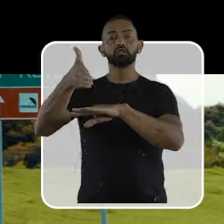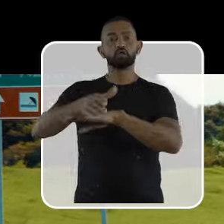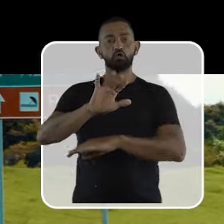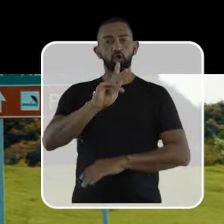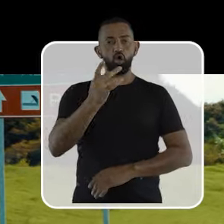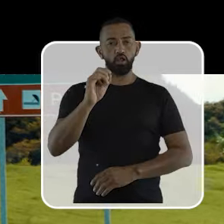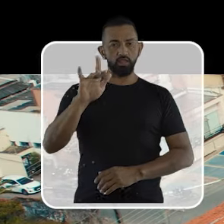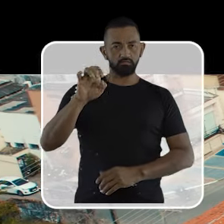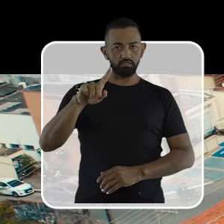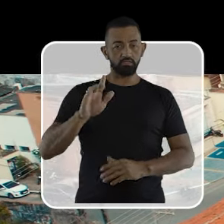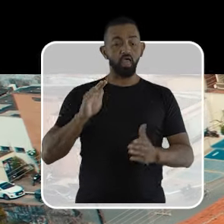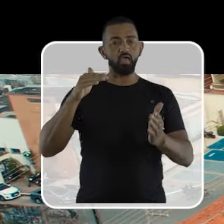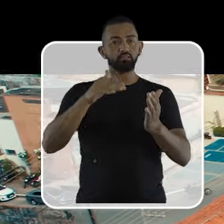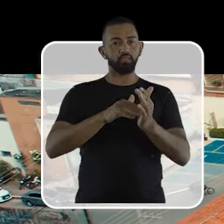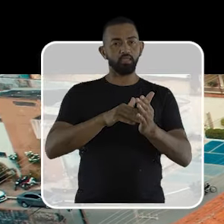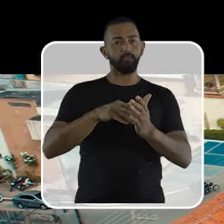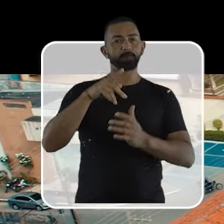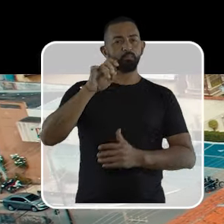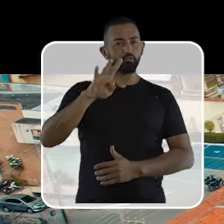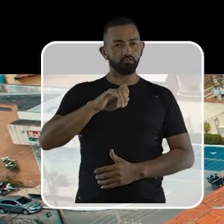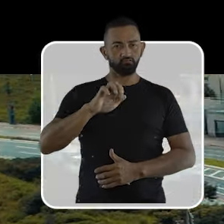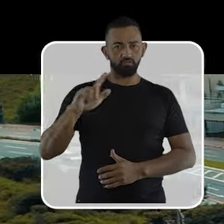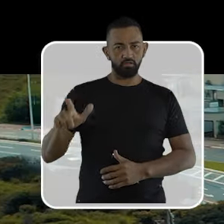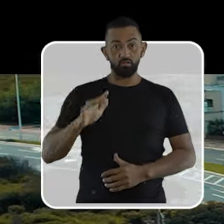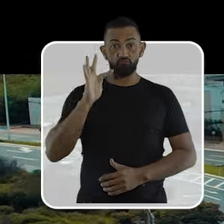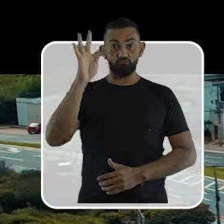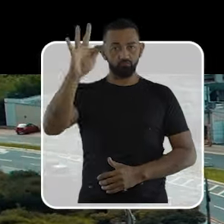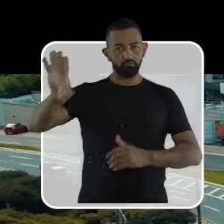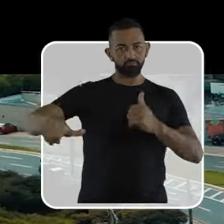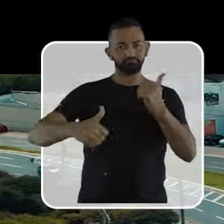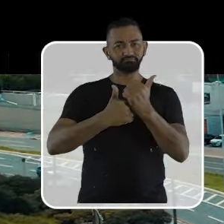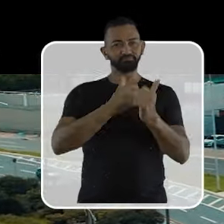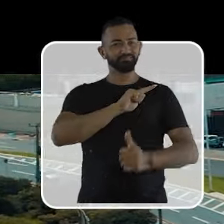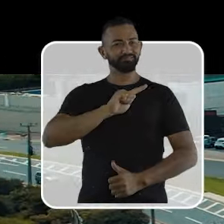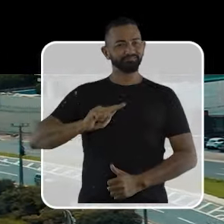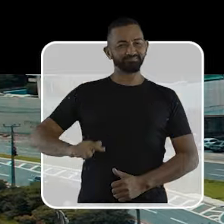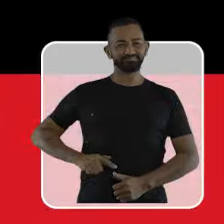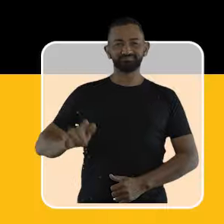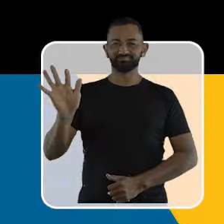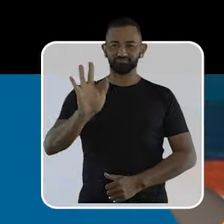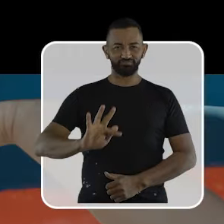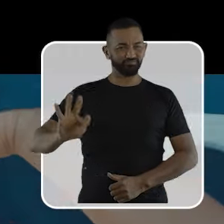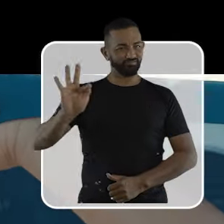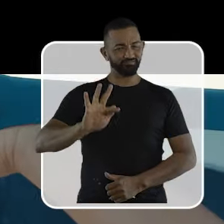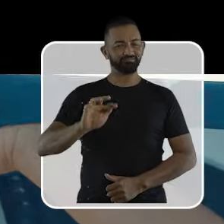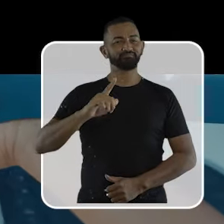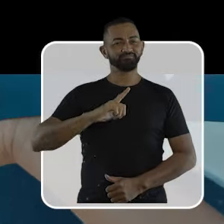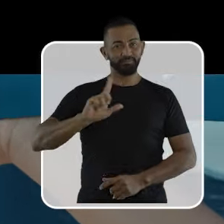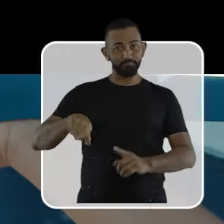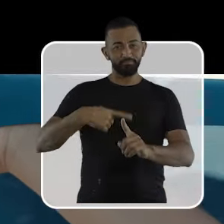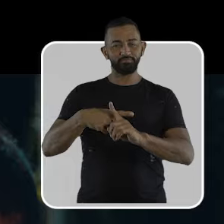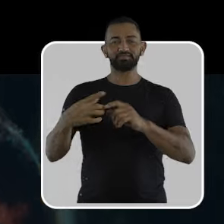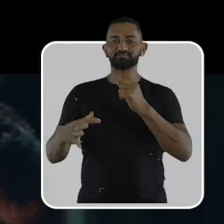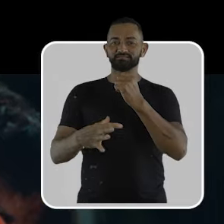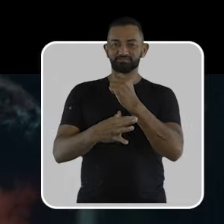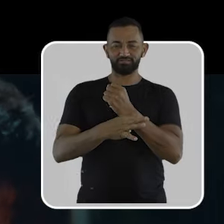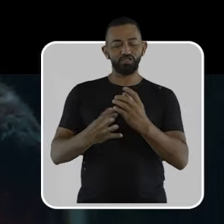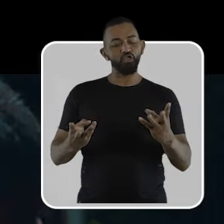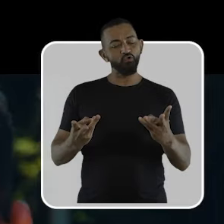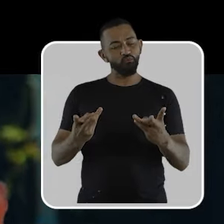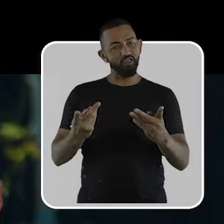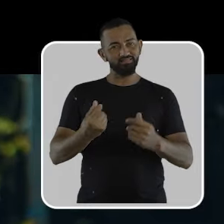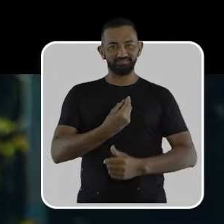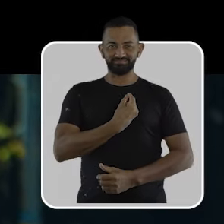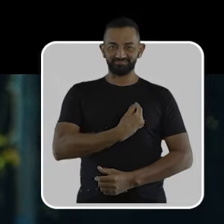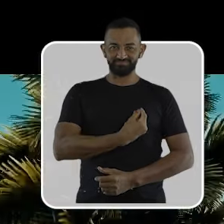concluindo o elevado da interseção da litorânea com a Holandeses na altura da Ponta do Farol. É com olhar no futuro e parceria